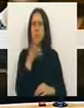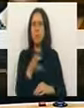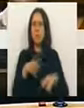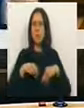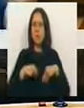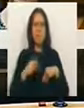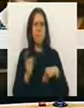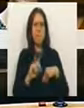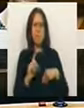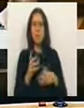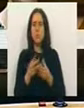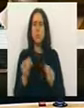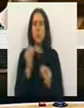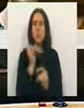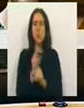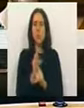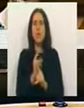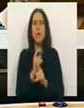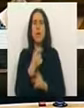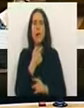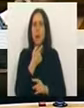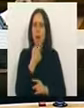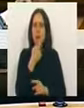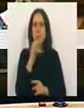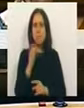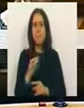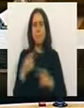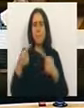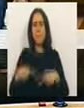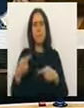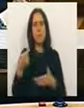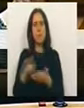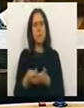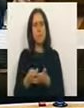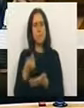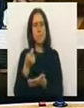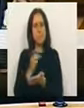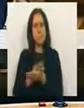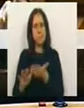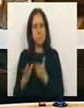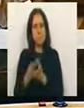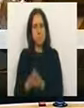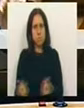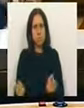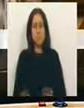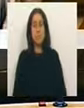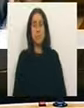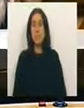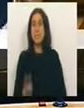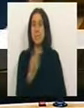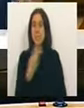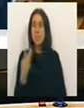aceitariam qualquer outra função que não fosse a abolição das portagens juntaram os três e